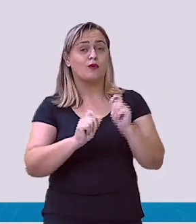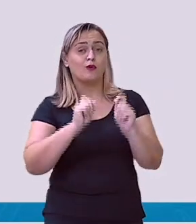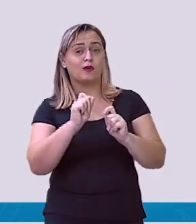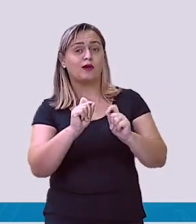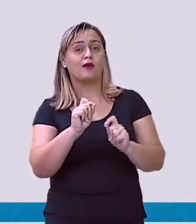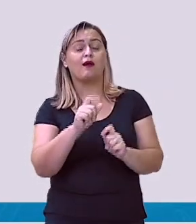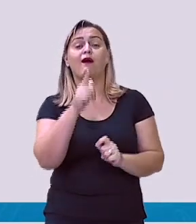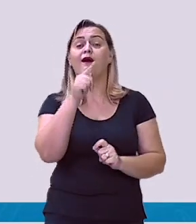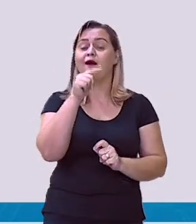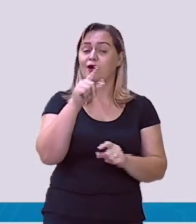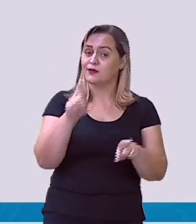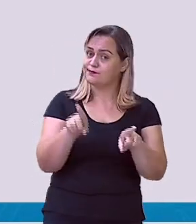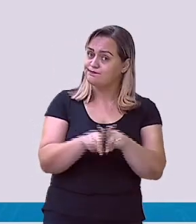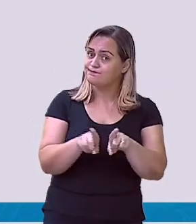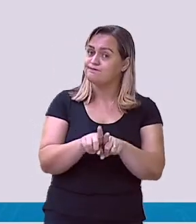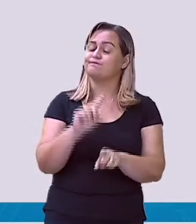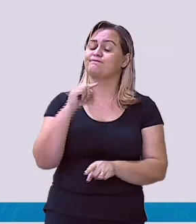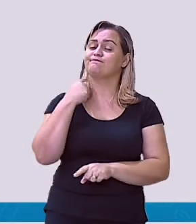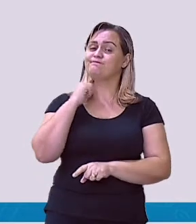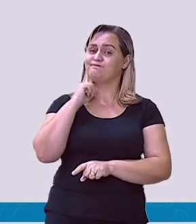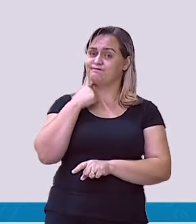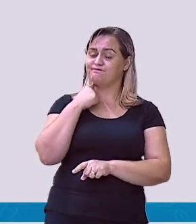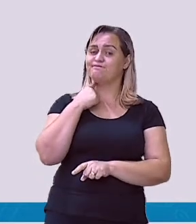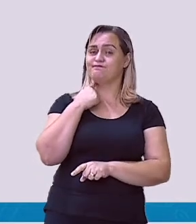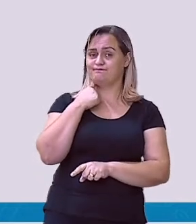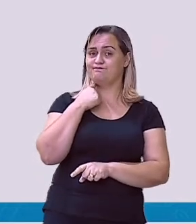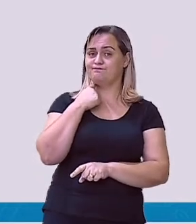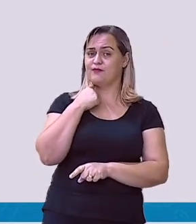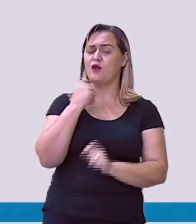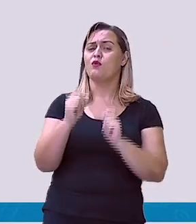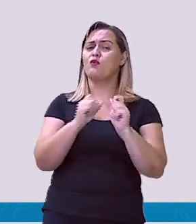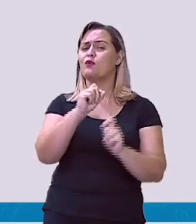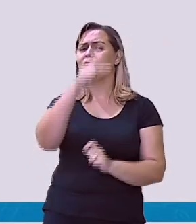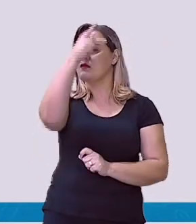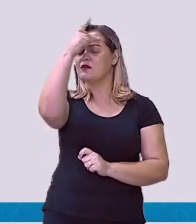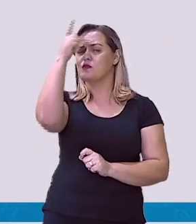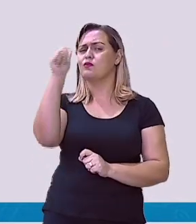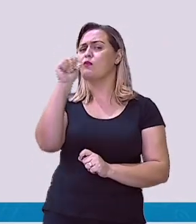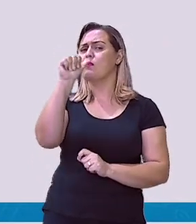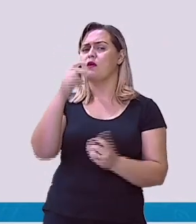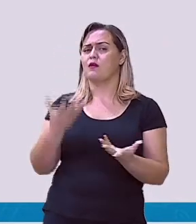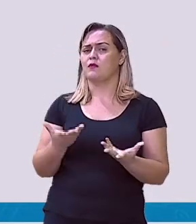E o que o ser humano bebe? Então,